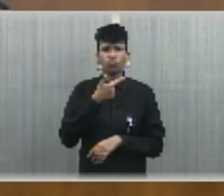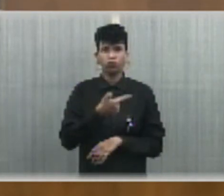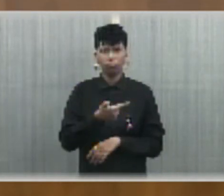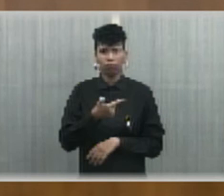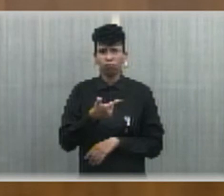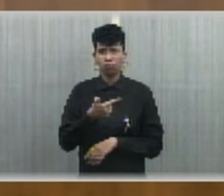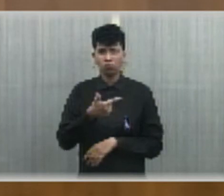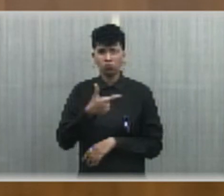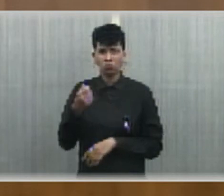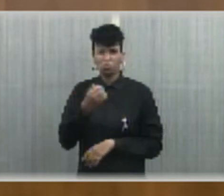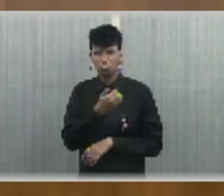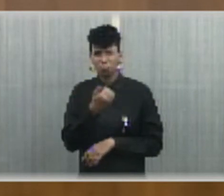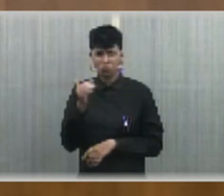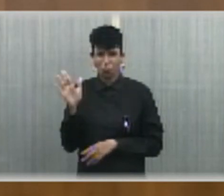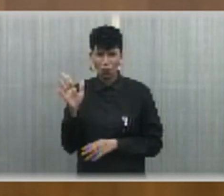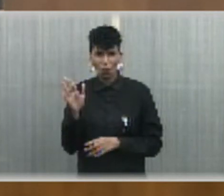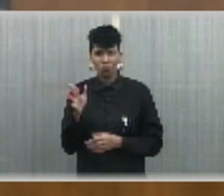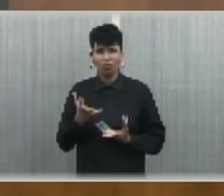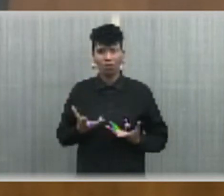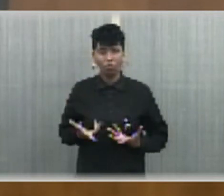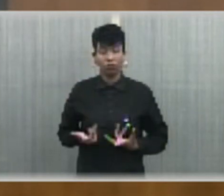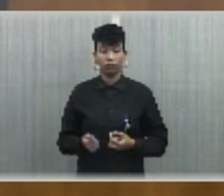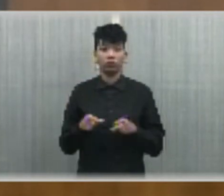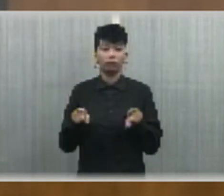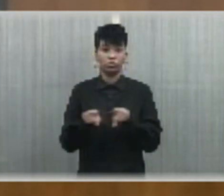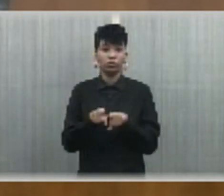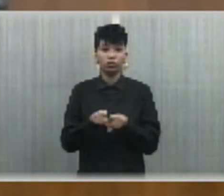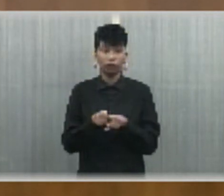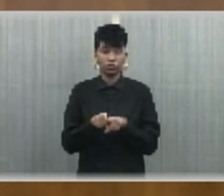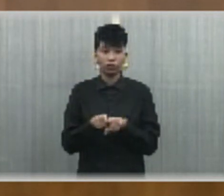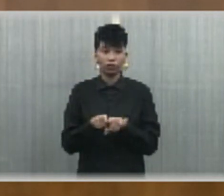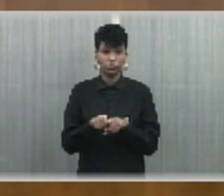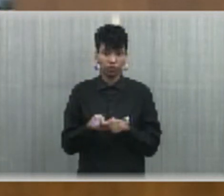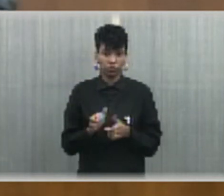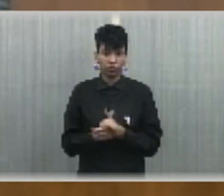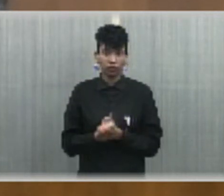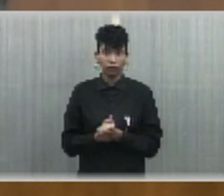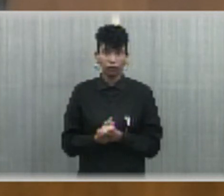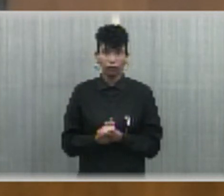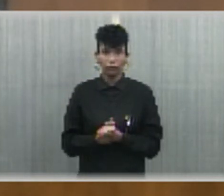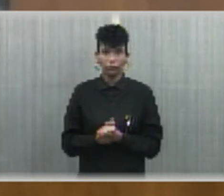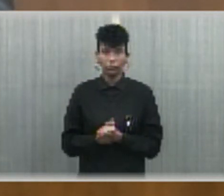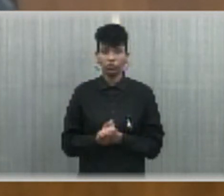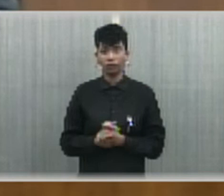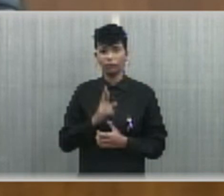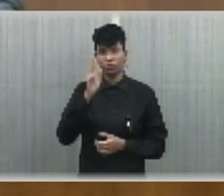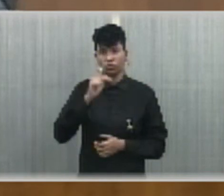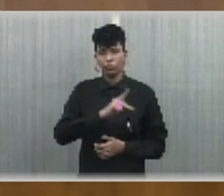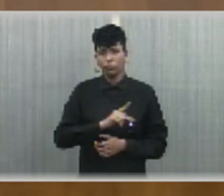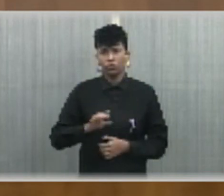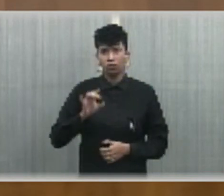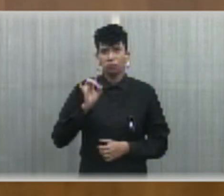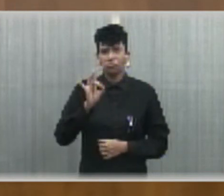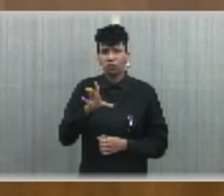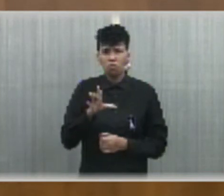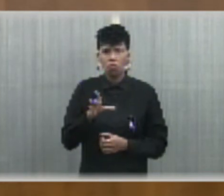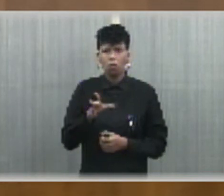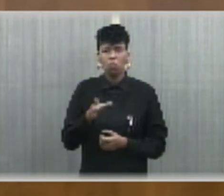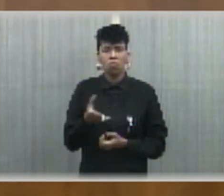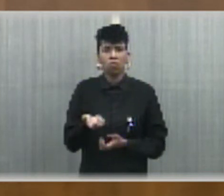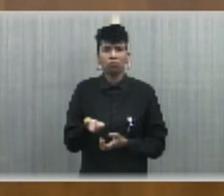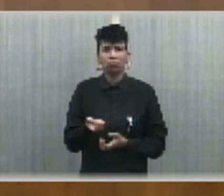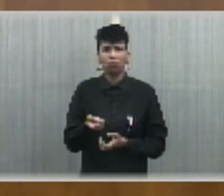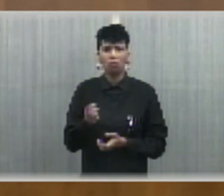milhões empenhados para ser gastos com esse programa. Um programa, senhor presidente, que era somente jogar dinheiro